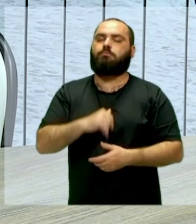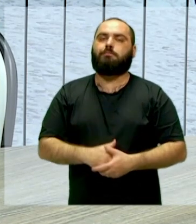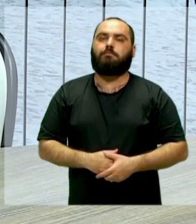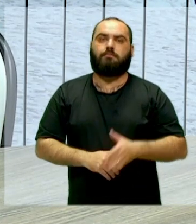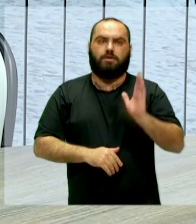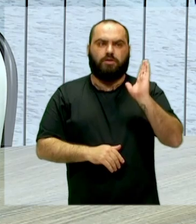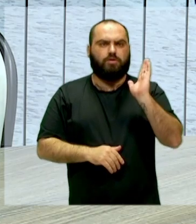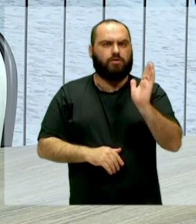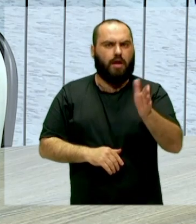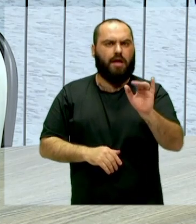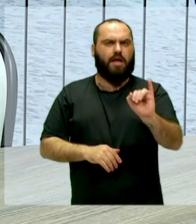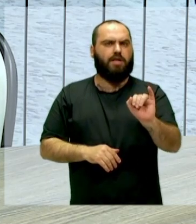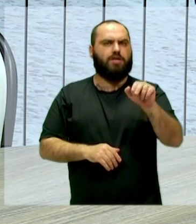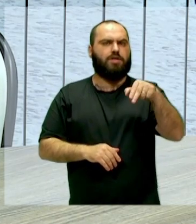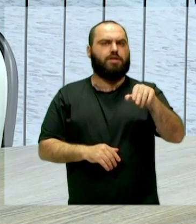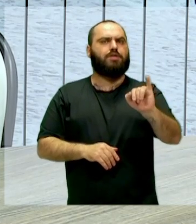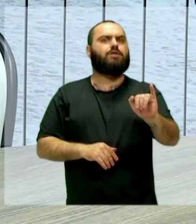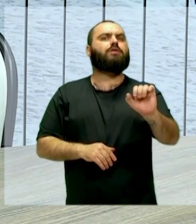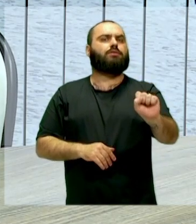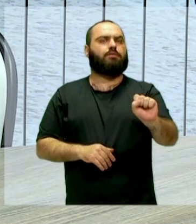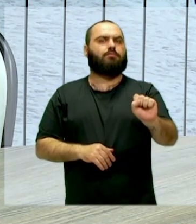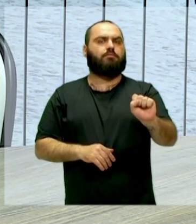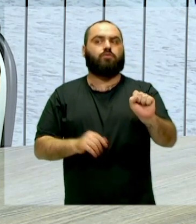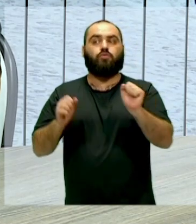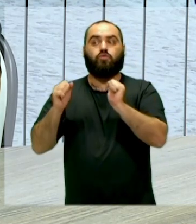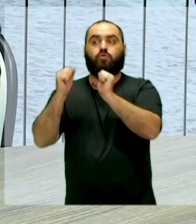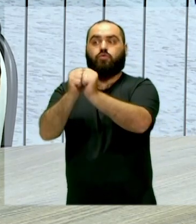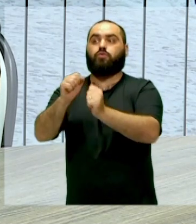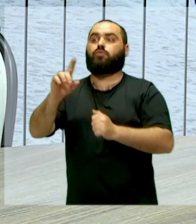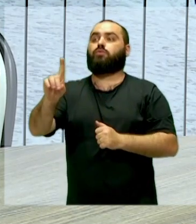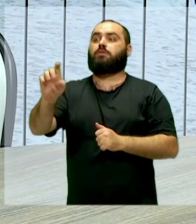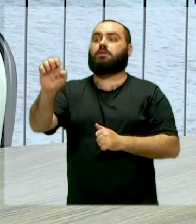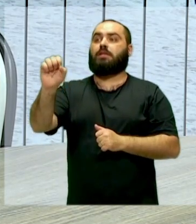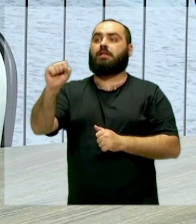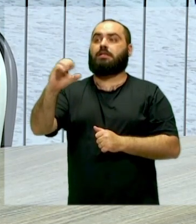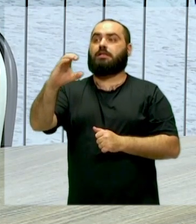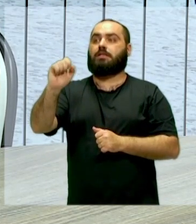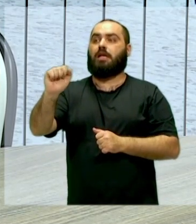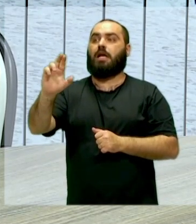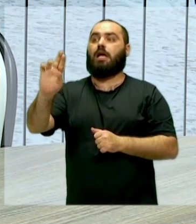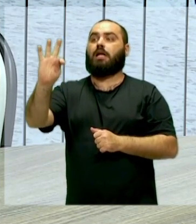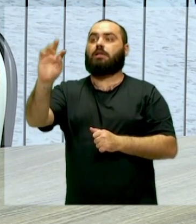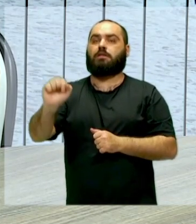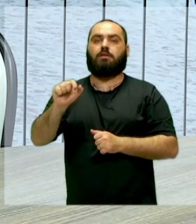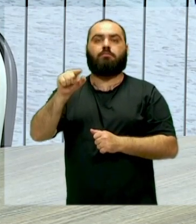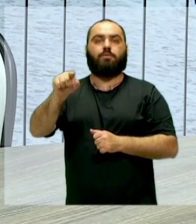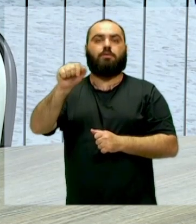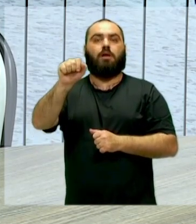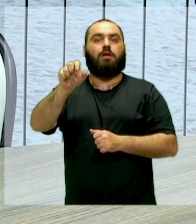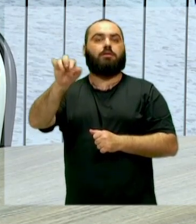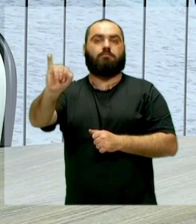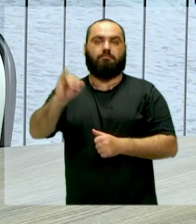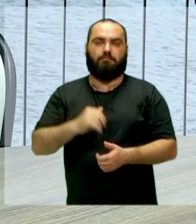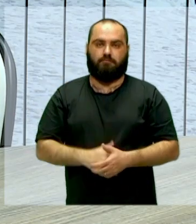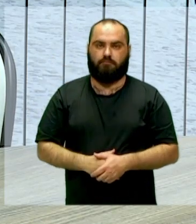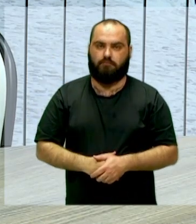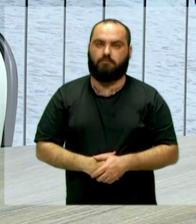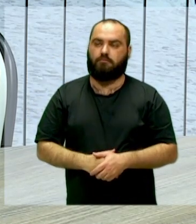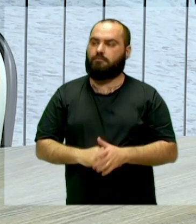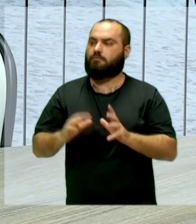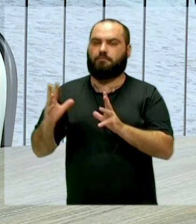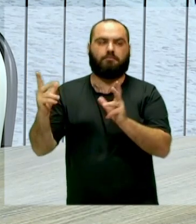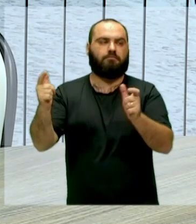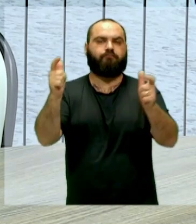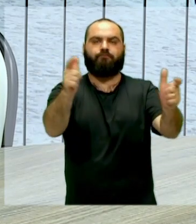zero.e.uns também com o descarta aí então no nosso site tem lá todos os ecopontos uma grande campanha de